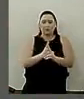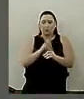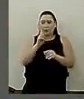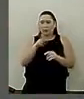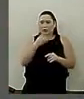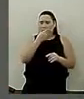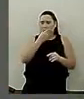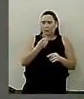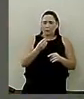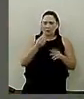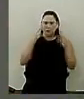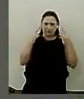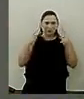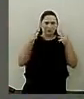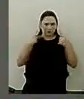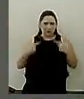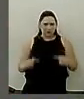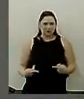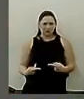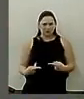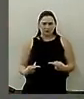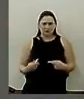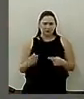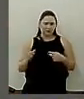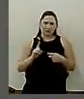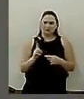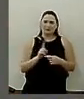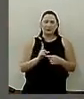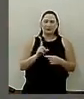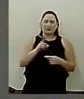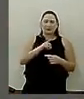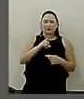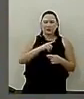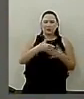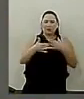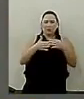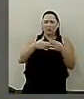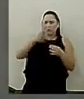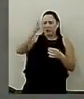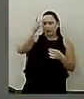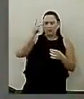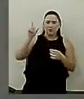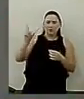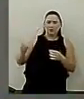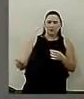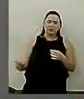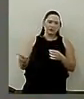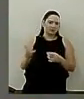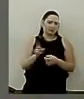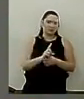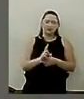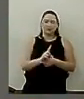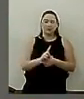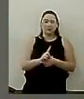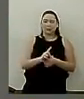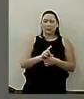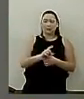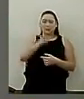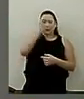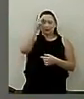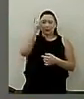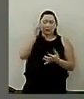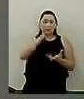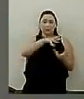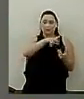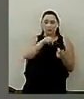homem comum, ele não é qualquer homem. As pessoas aí fora ficam tentando nos convencer de que